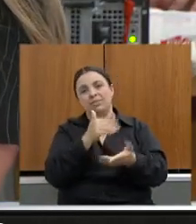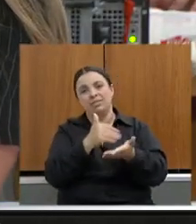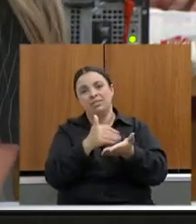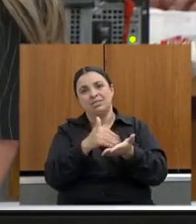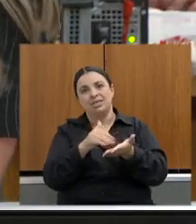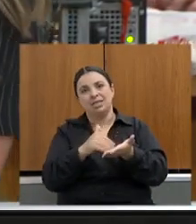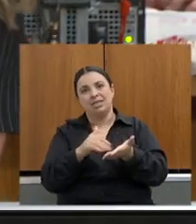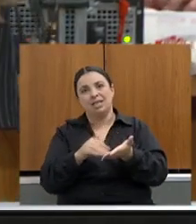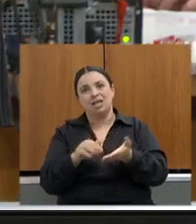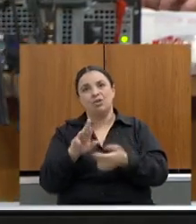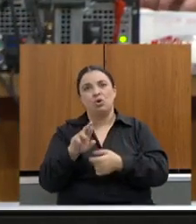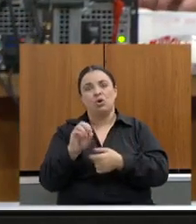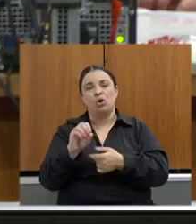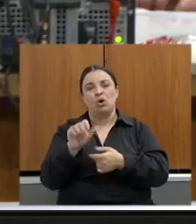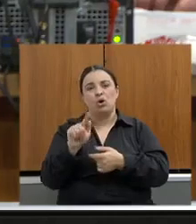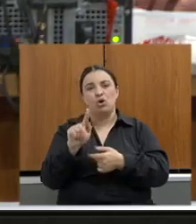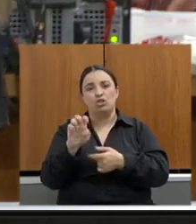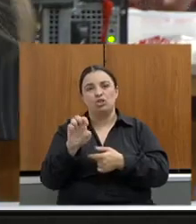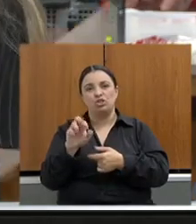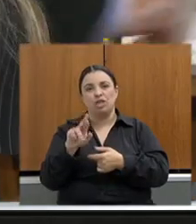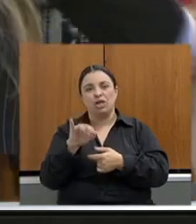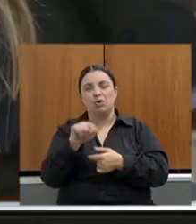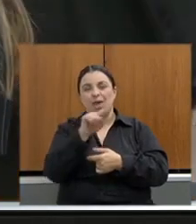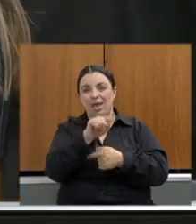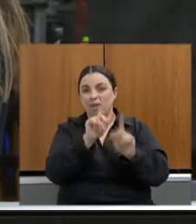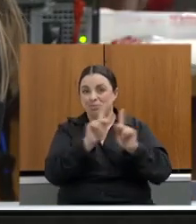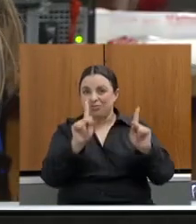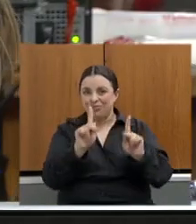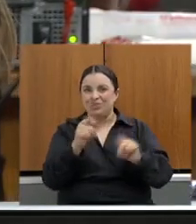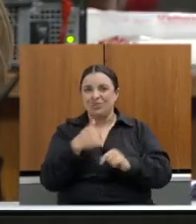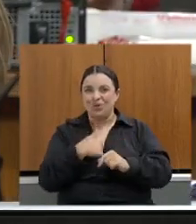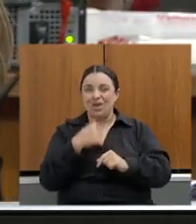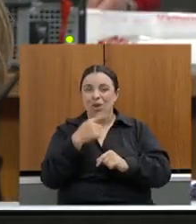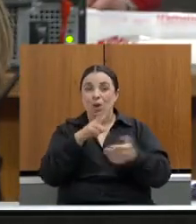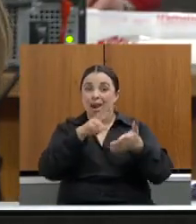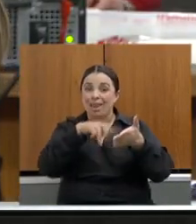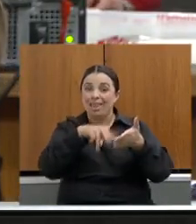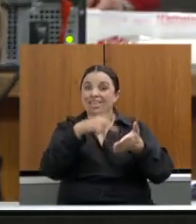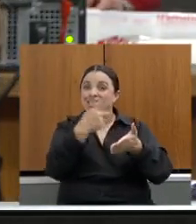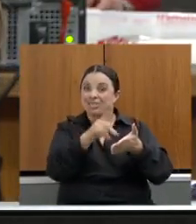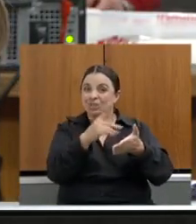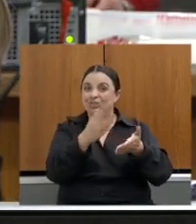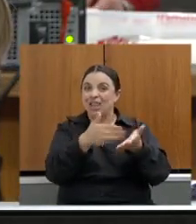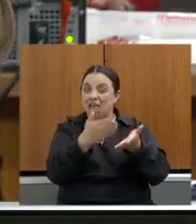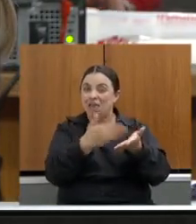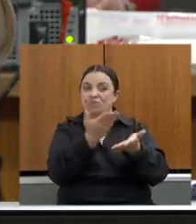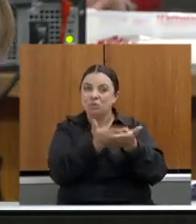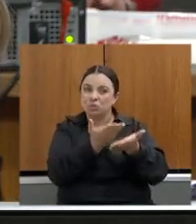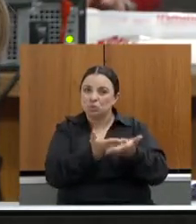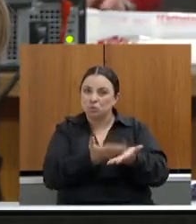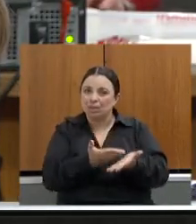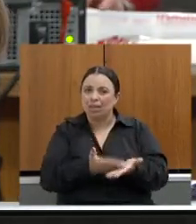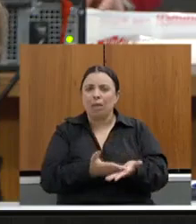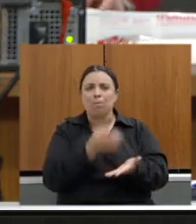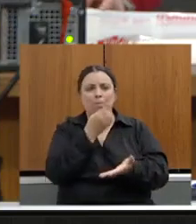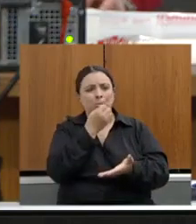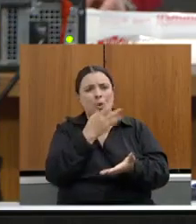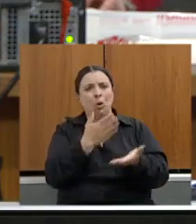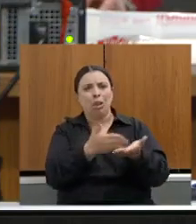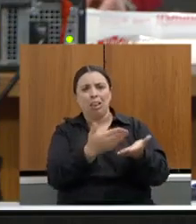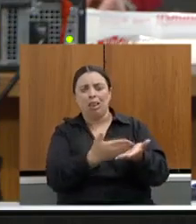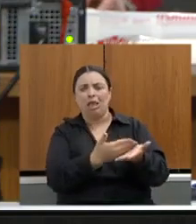Rogério Greco que foi meu professor estudei nos livros dele né bons livros boa doutrina